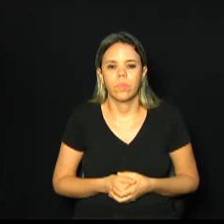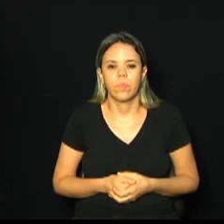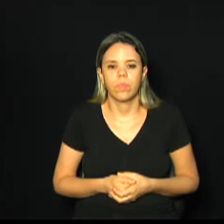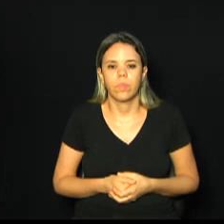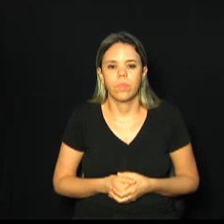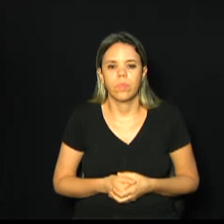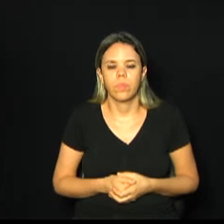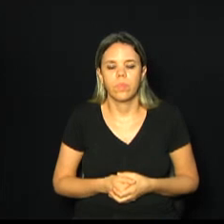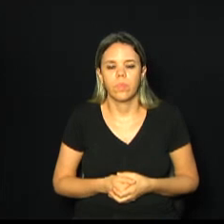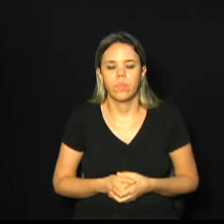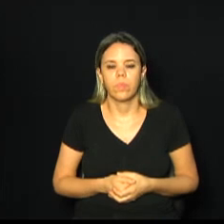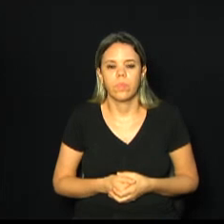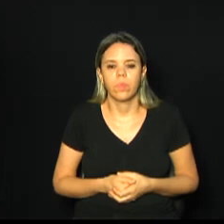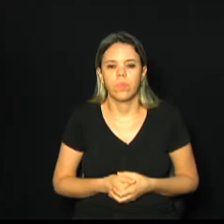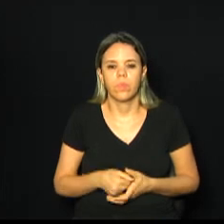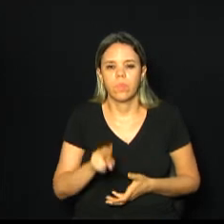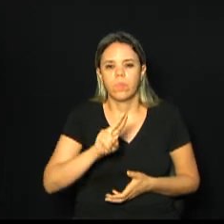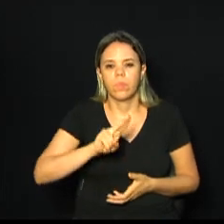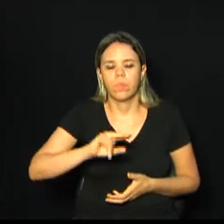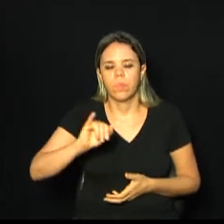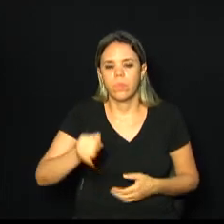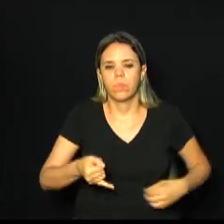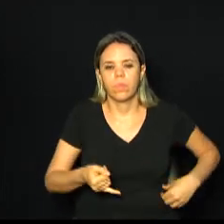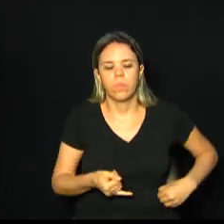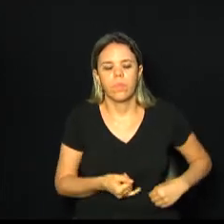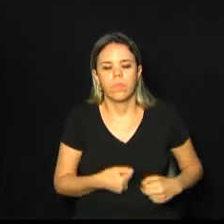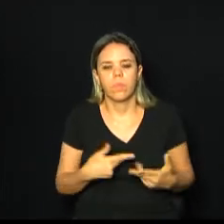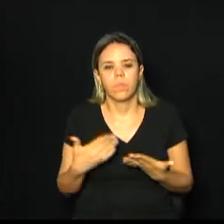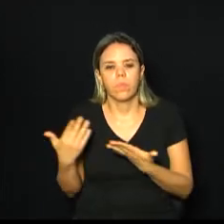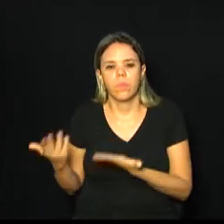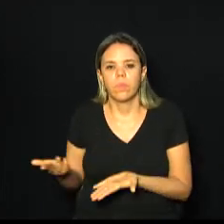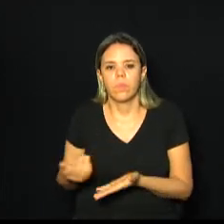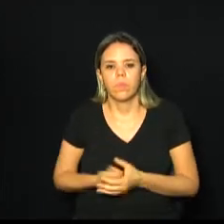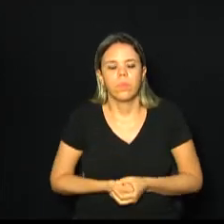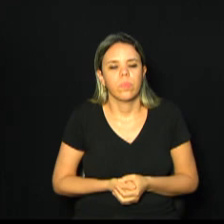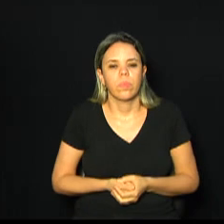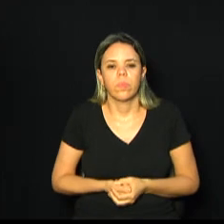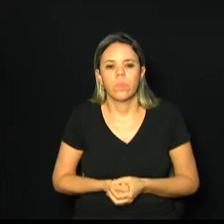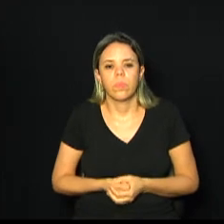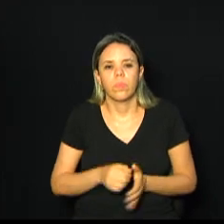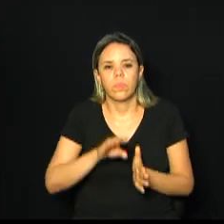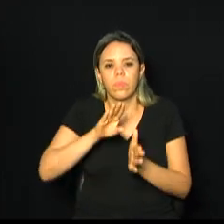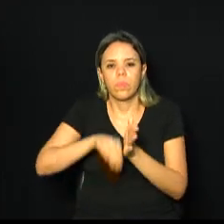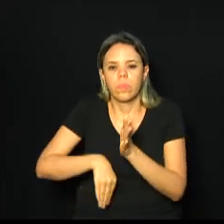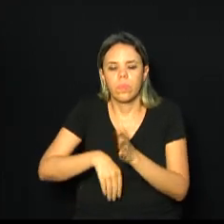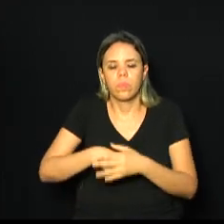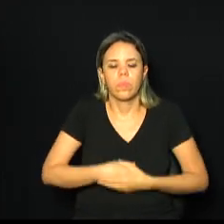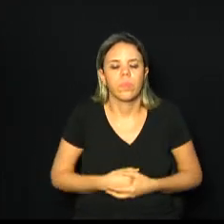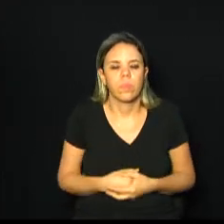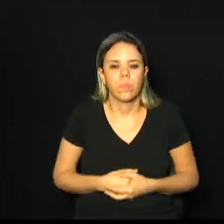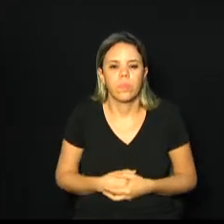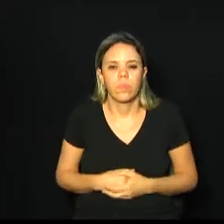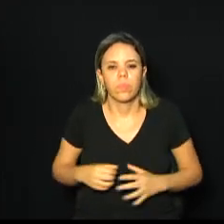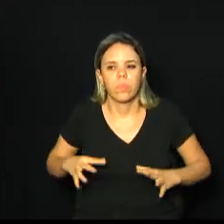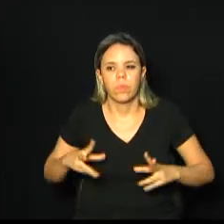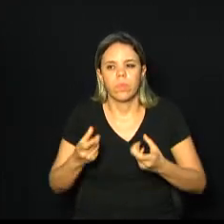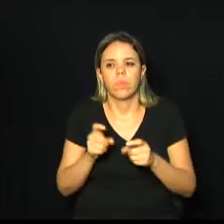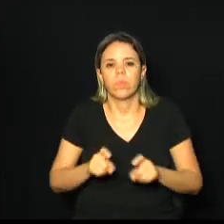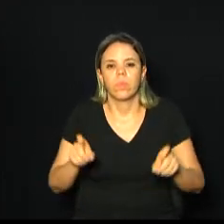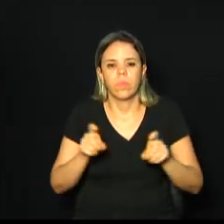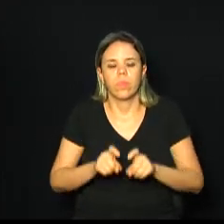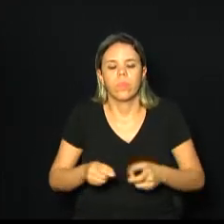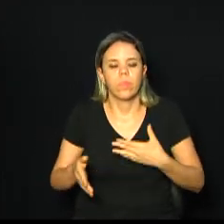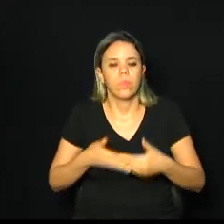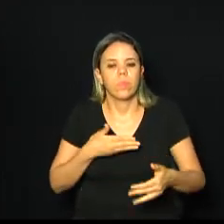anonimização, que utiliza criptografia para isso, é tirar de toda a informação